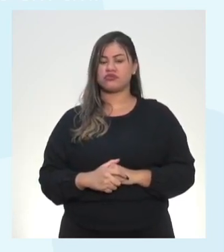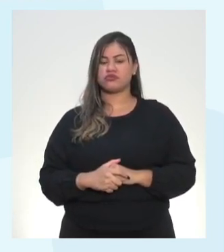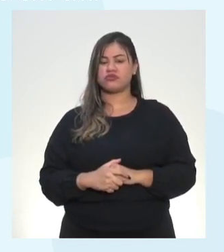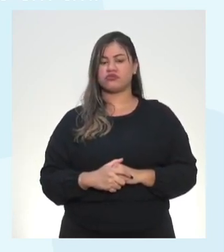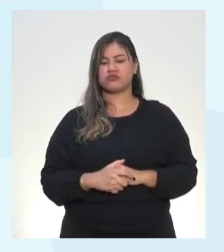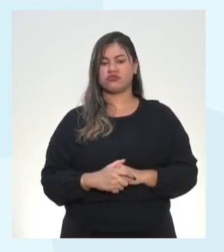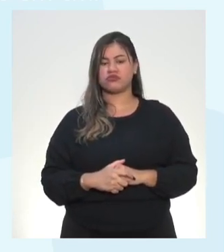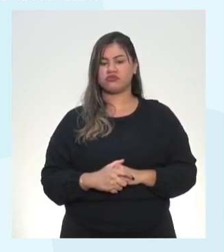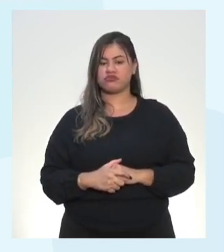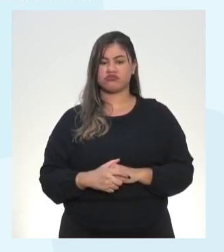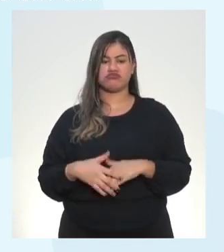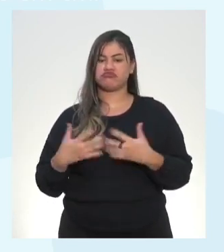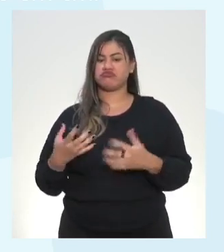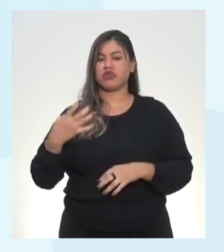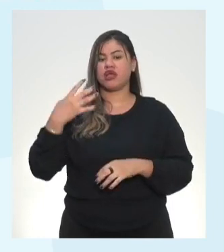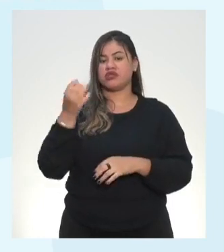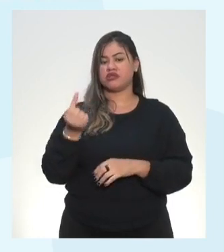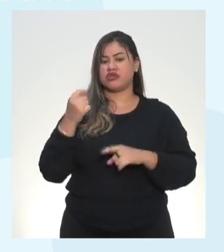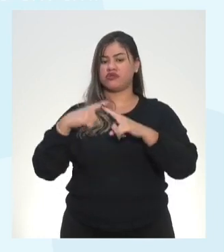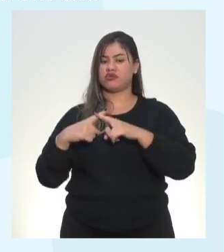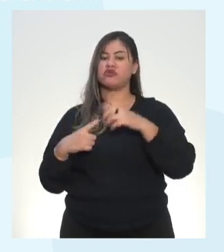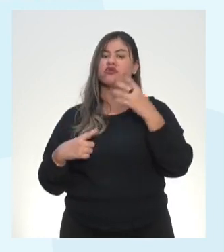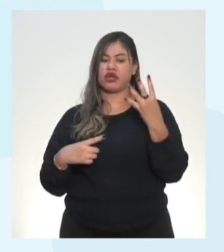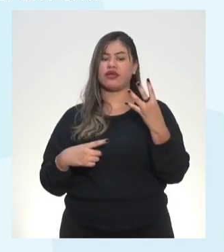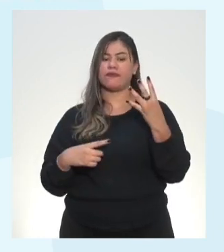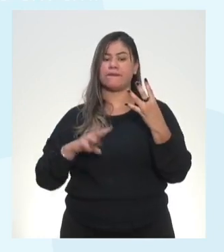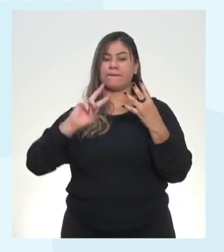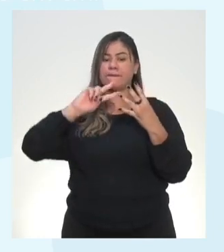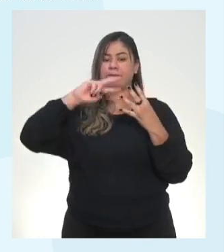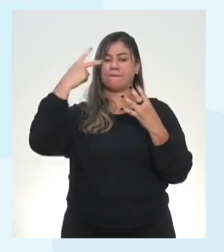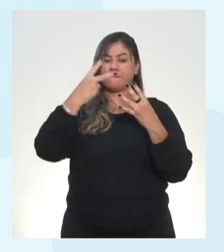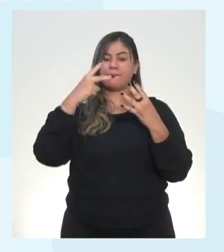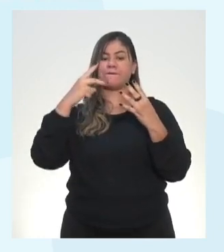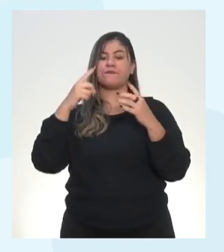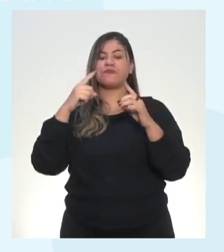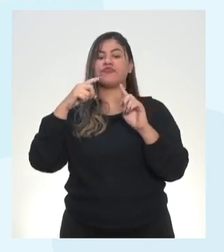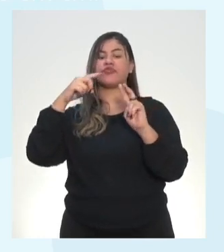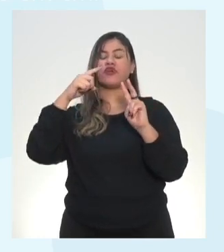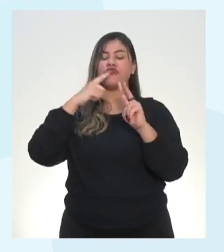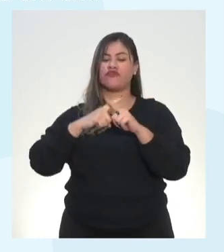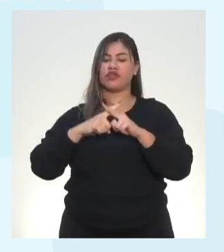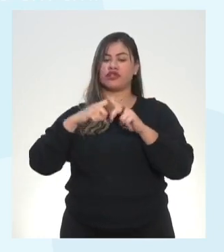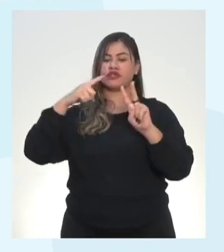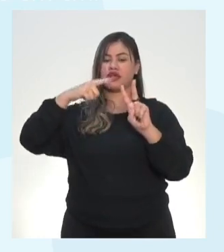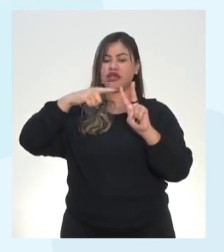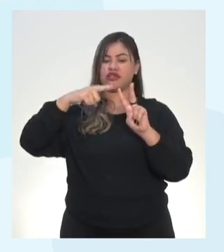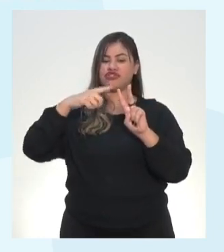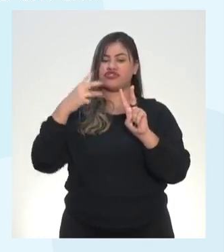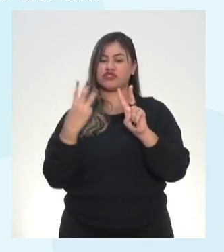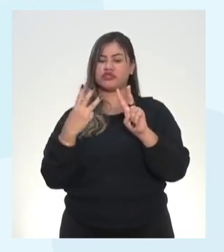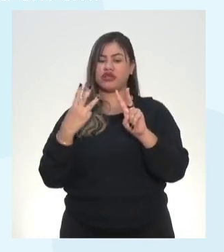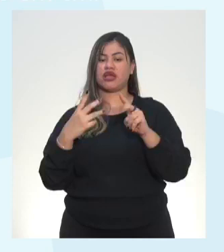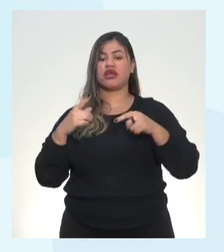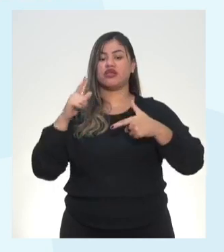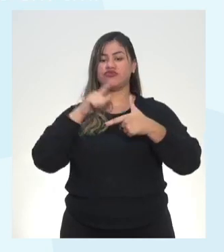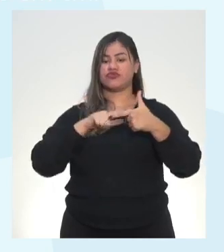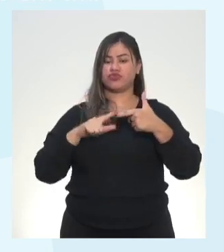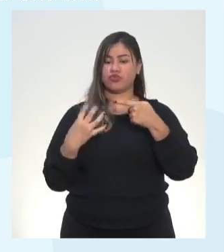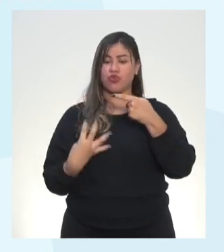potência, depois eu posso ver se eu posso simplificar pelo 4 ou não. E aí, eu multiplico por 6 e a raiz